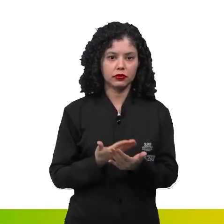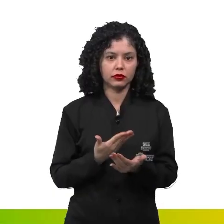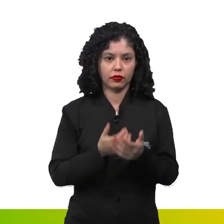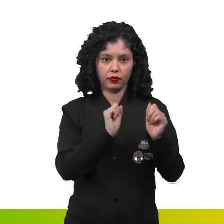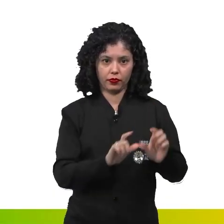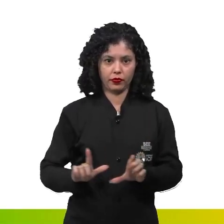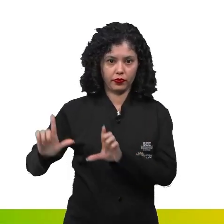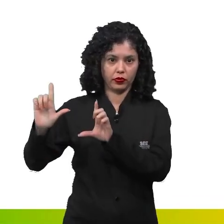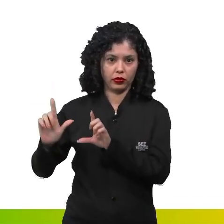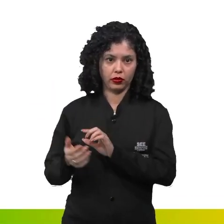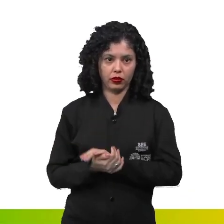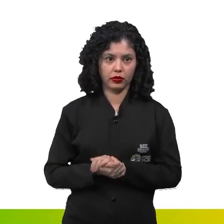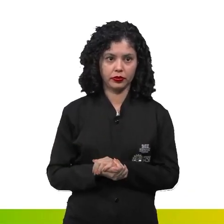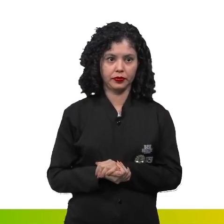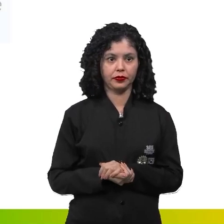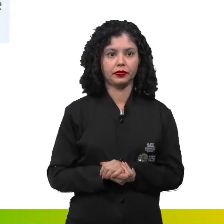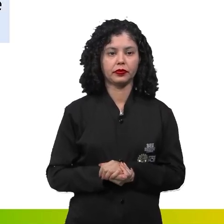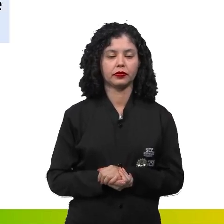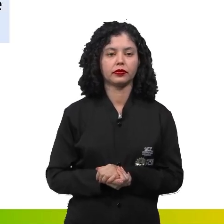hoje.